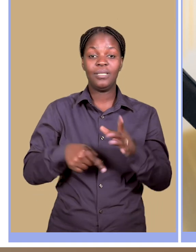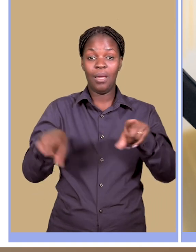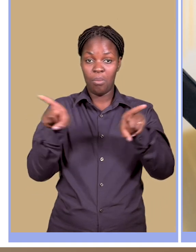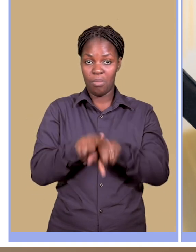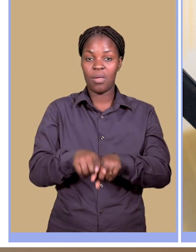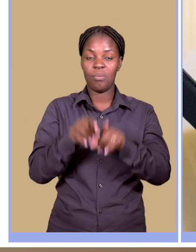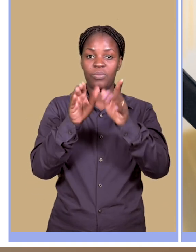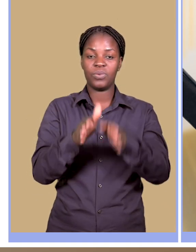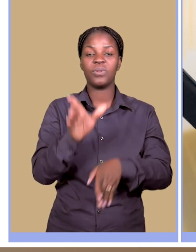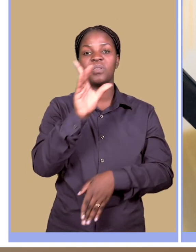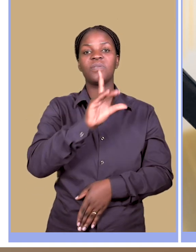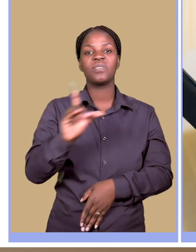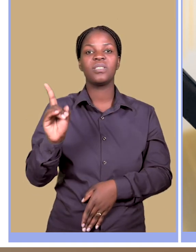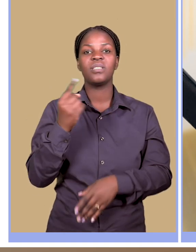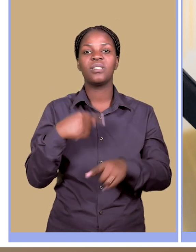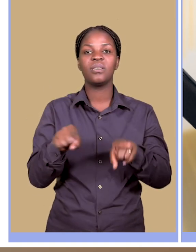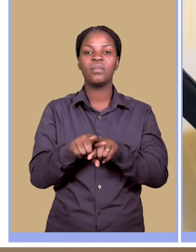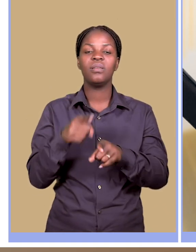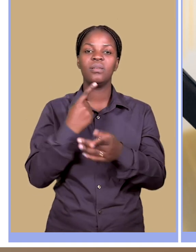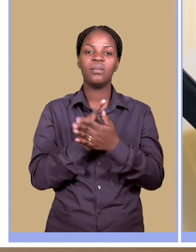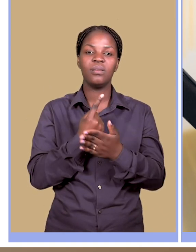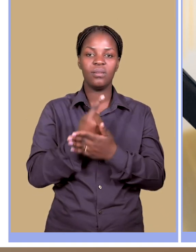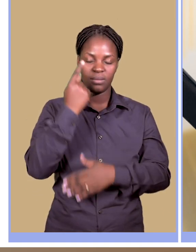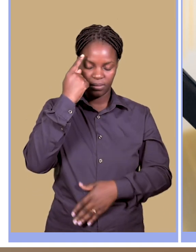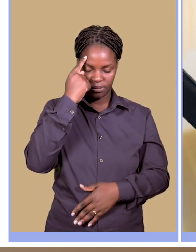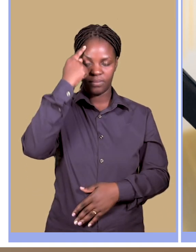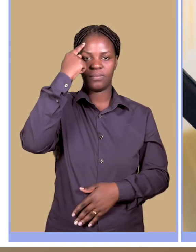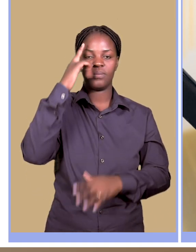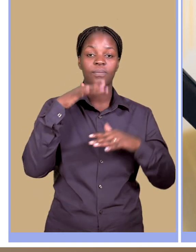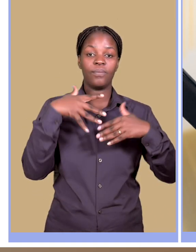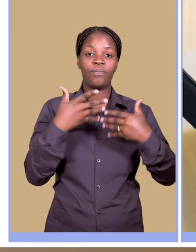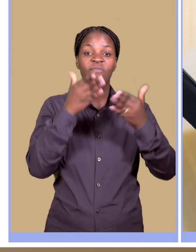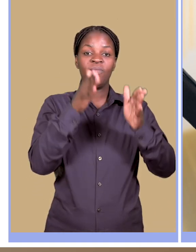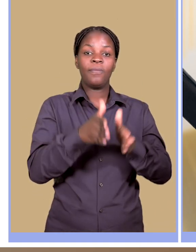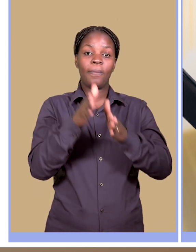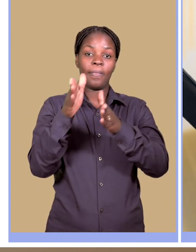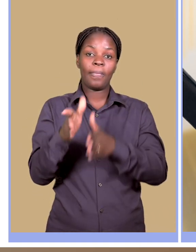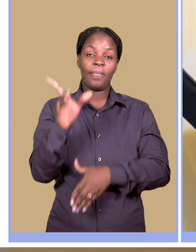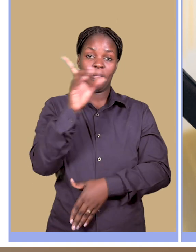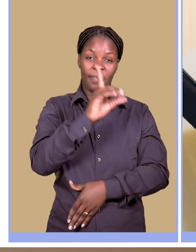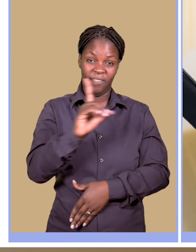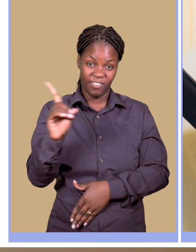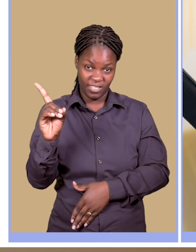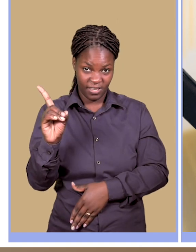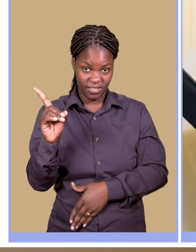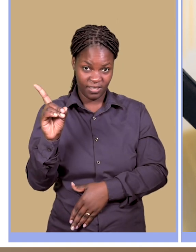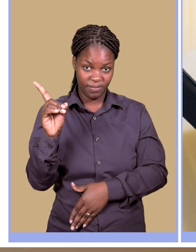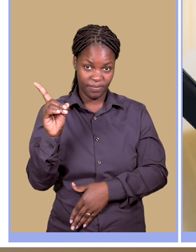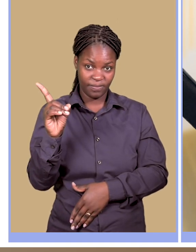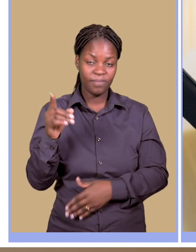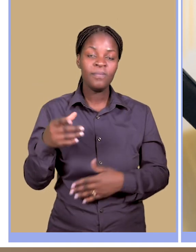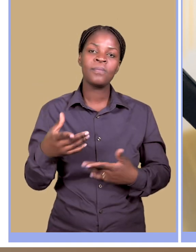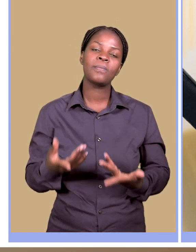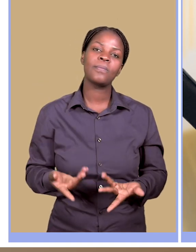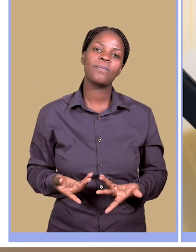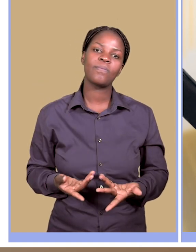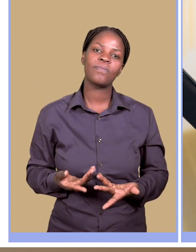com deficiência, porque também é importante lembrar que as pessoas com deficiência, exceto aquele que vive sozinho,